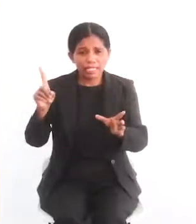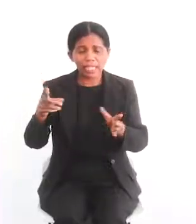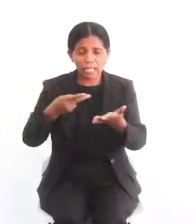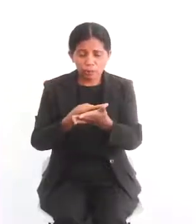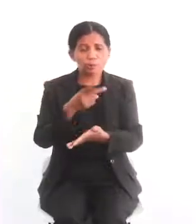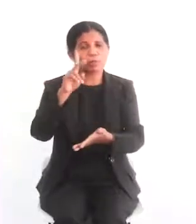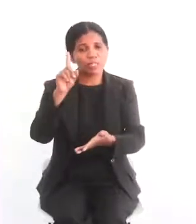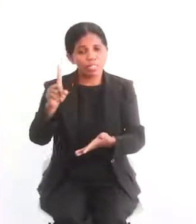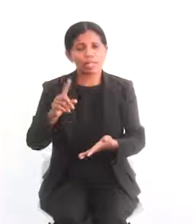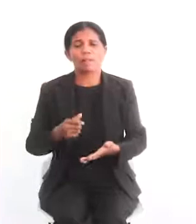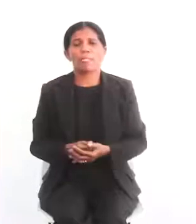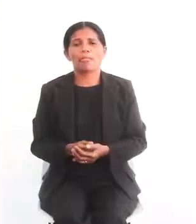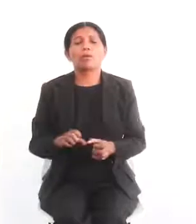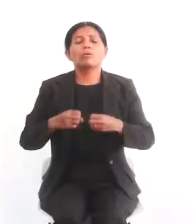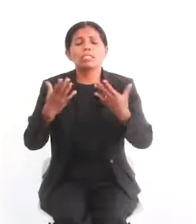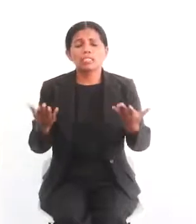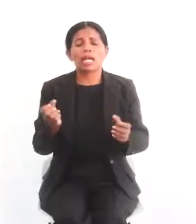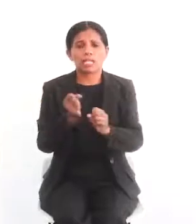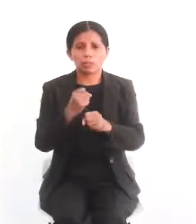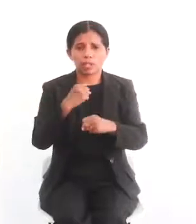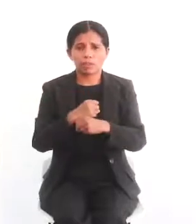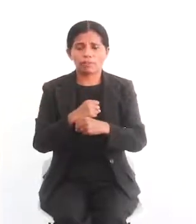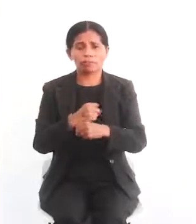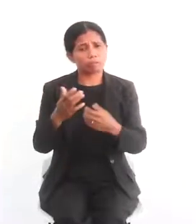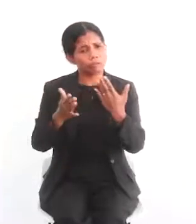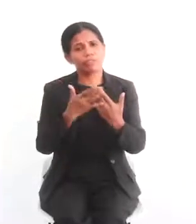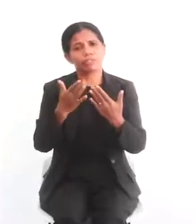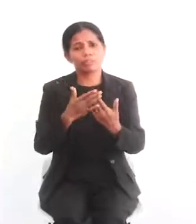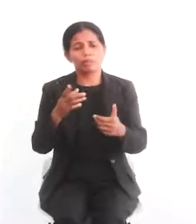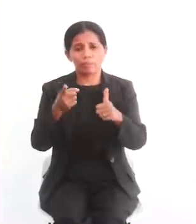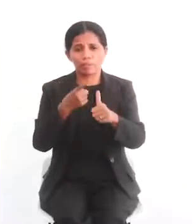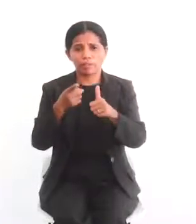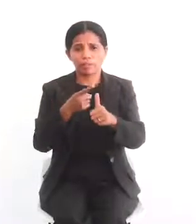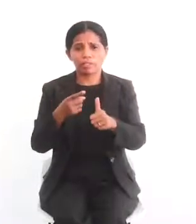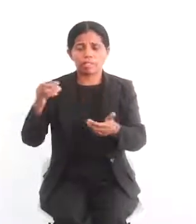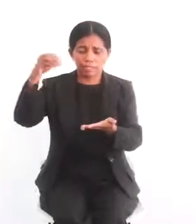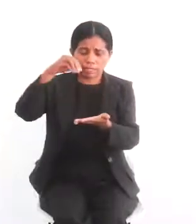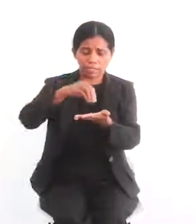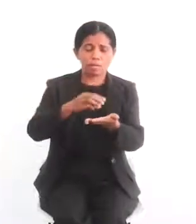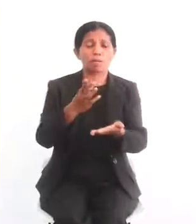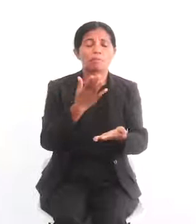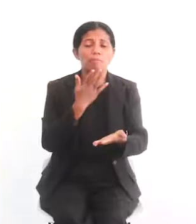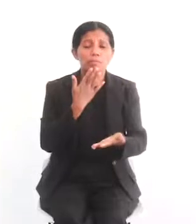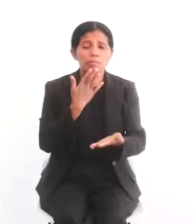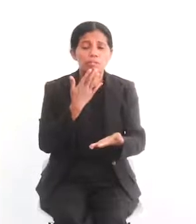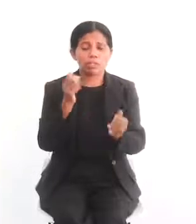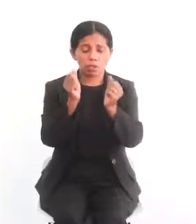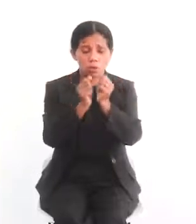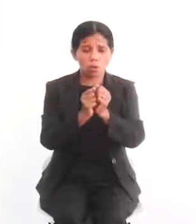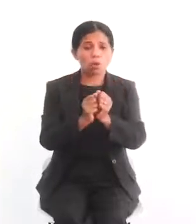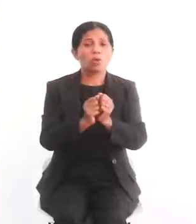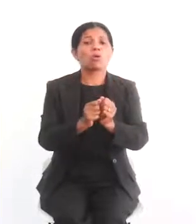taça. Como fazer? É simples. Primeiro, mistura o açúcar com o coco numa